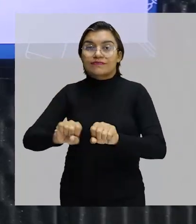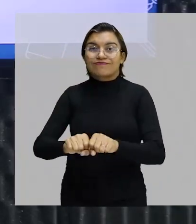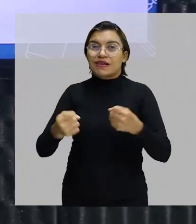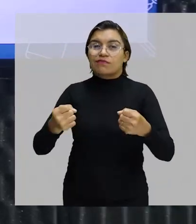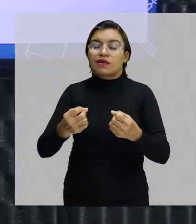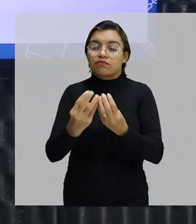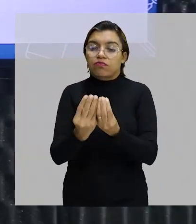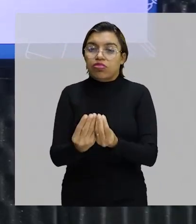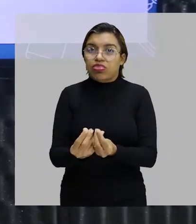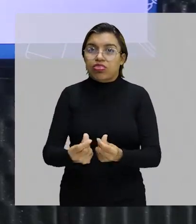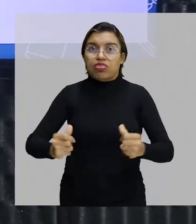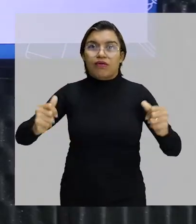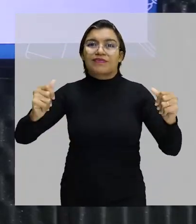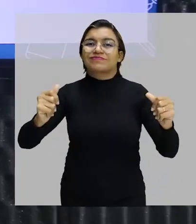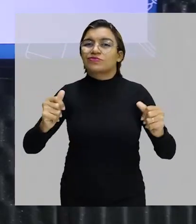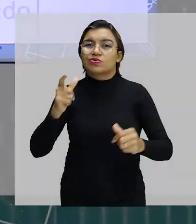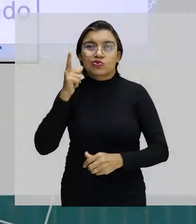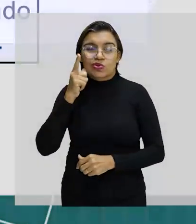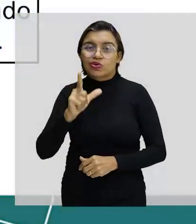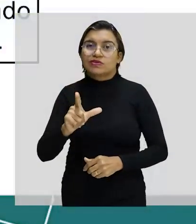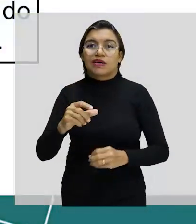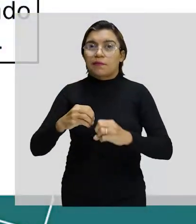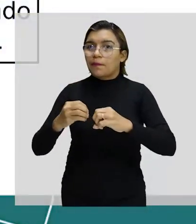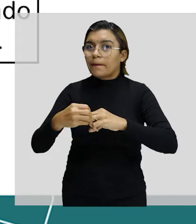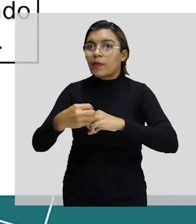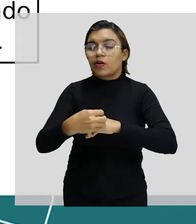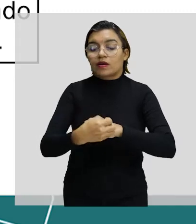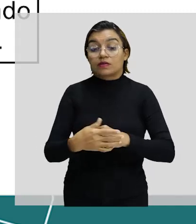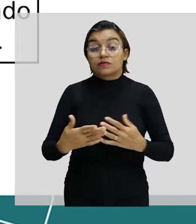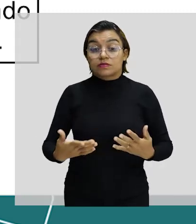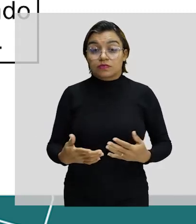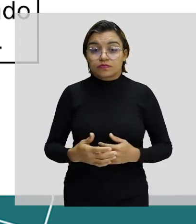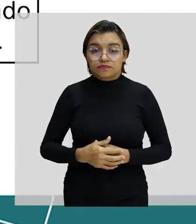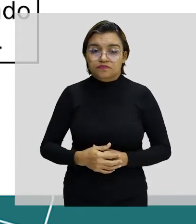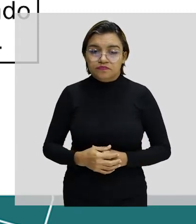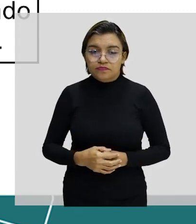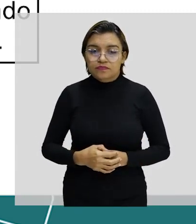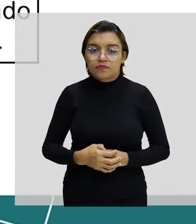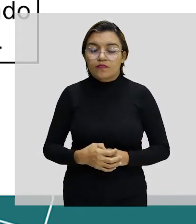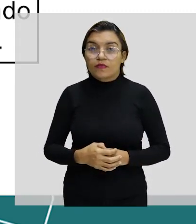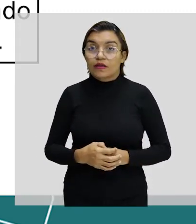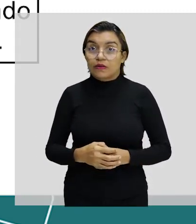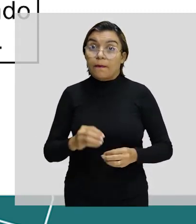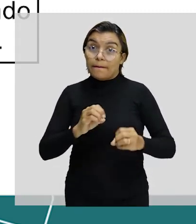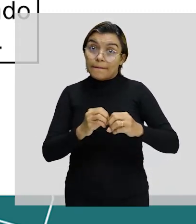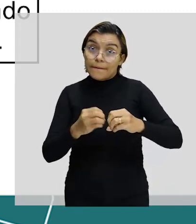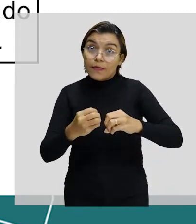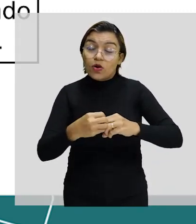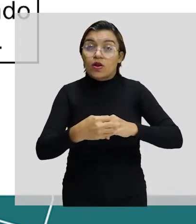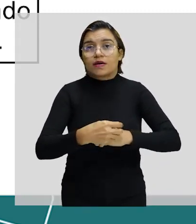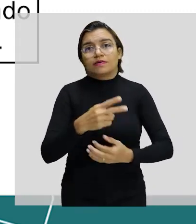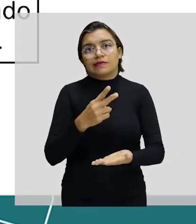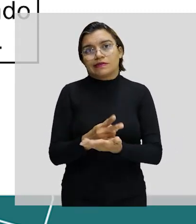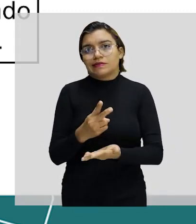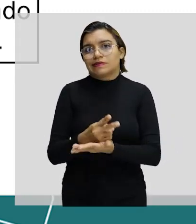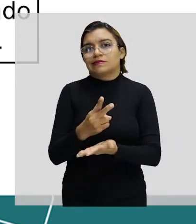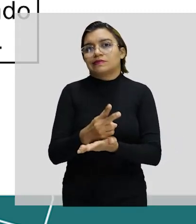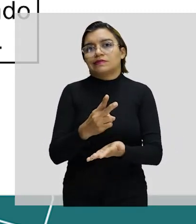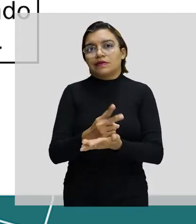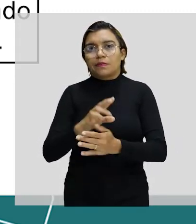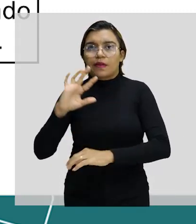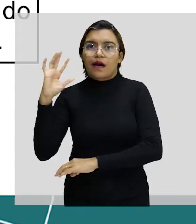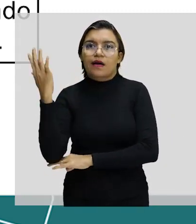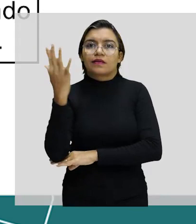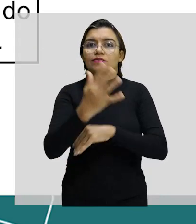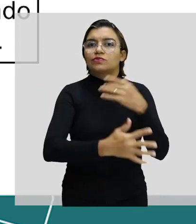quebrar, degradar essa molécula. Então, essa molécula vai estar presente o tempo todo na natureza,